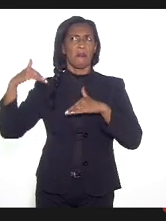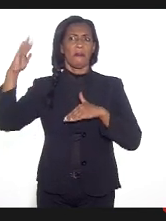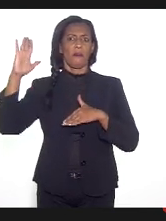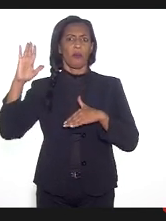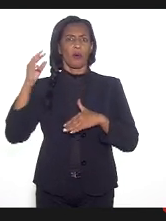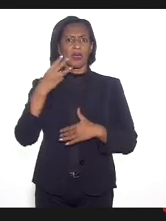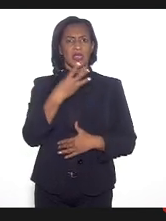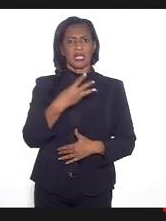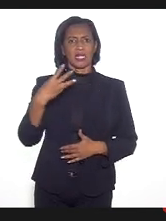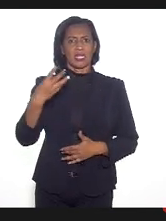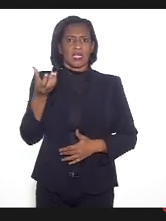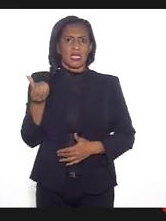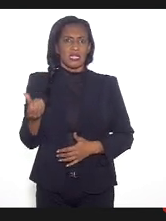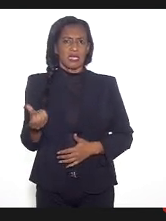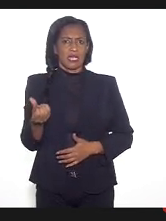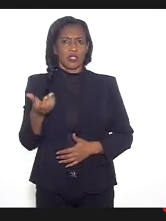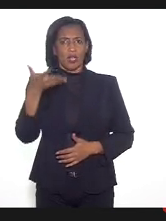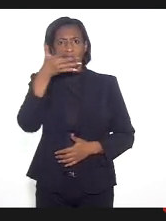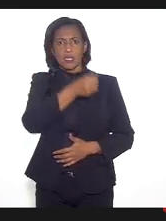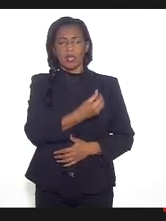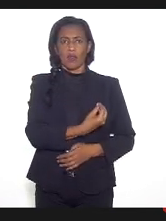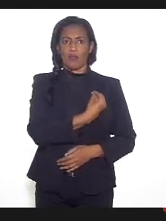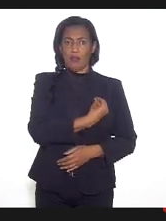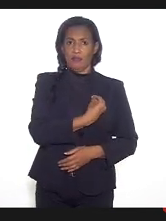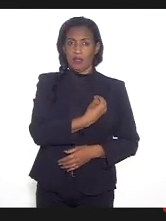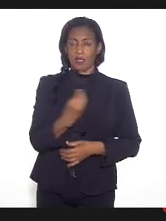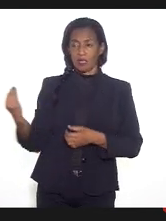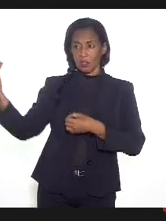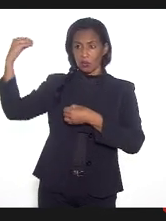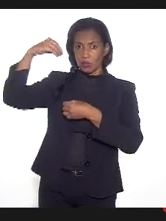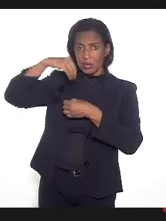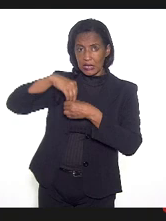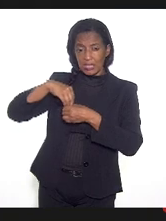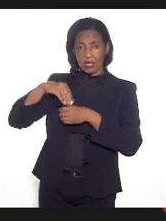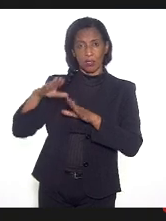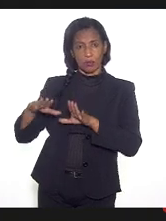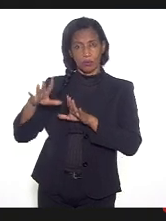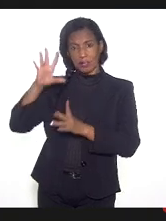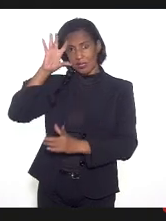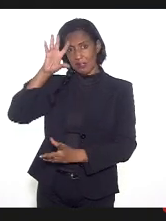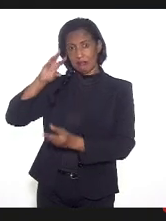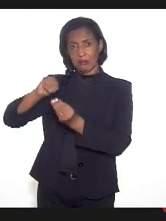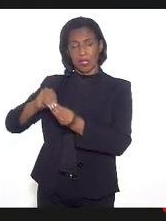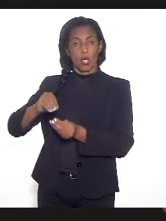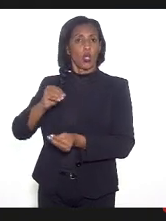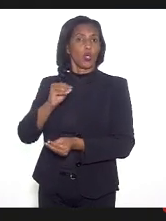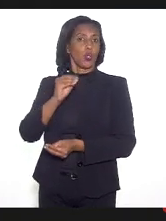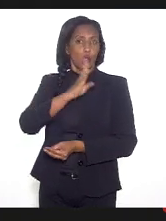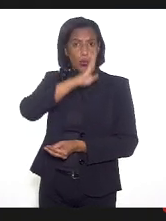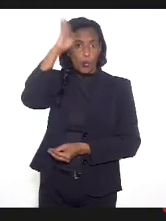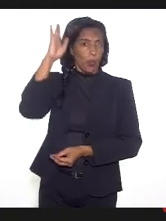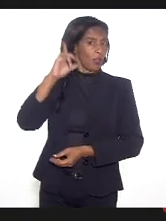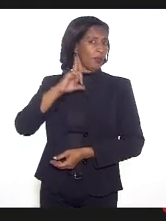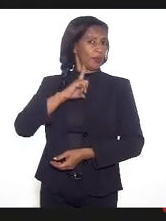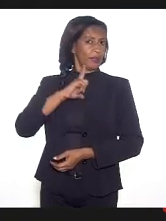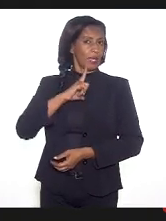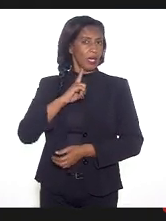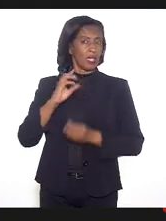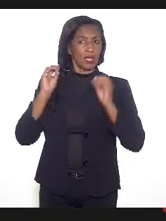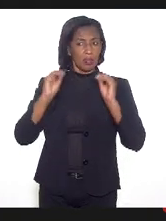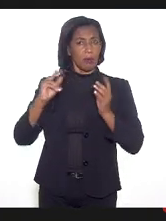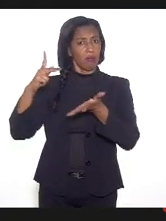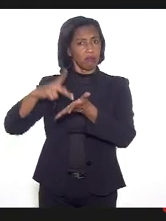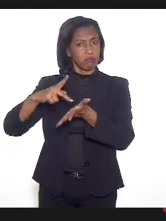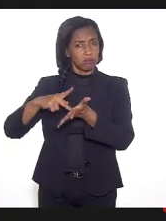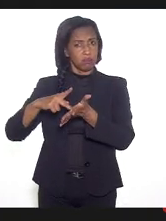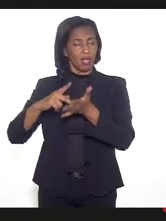e 336 para guarda-vida. Então, dentro dessa linha de raciocínio que o bombeiro já apresenta, que ele possa realmente